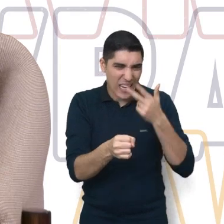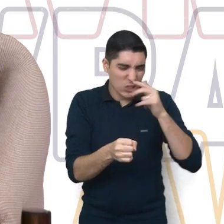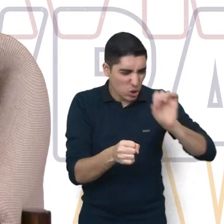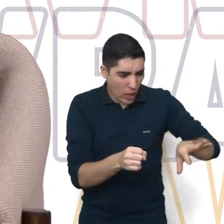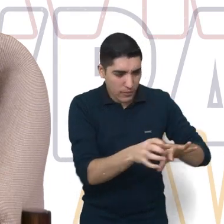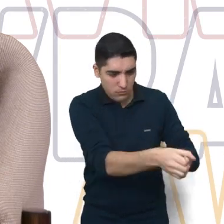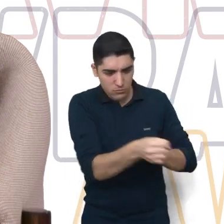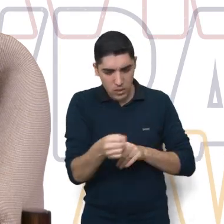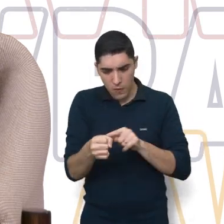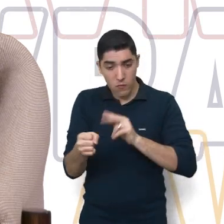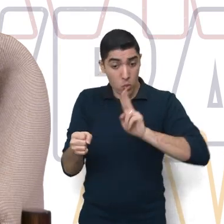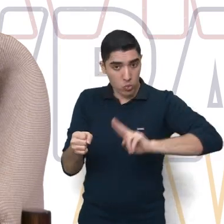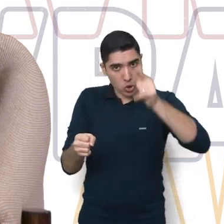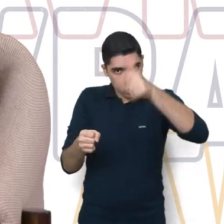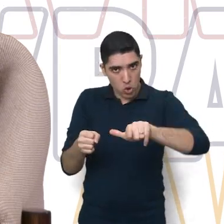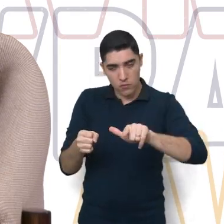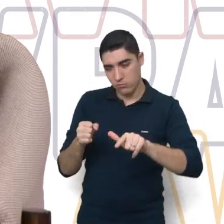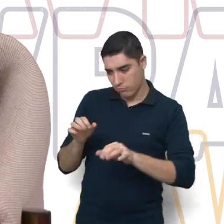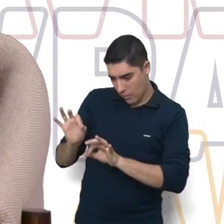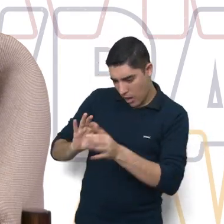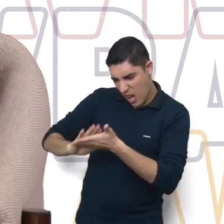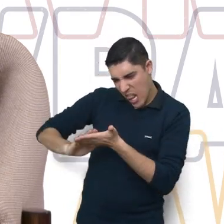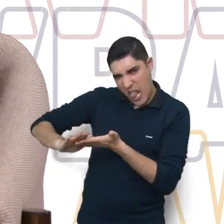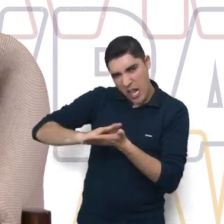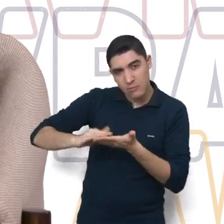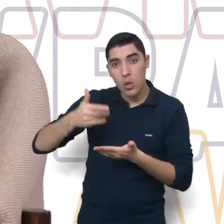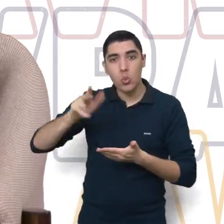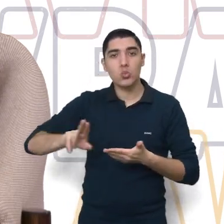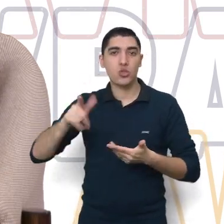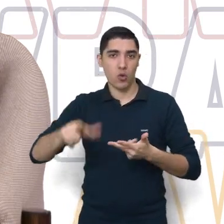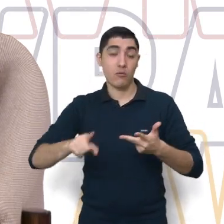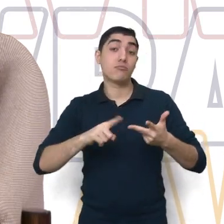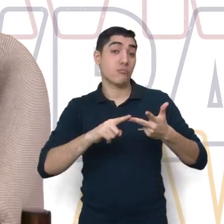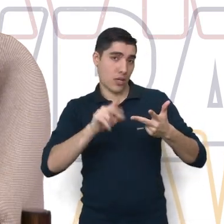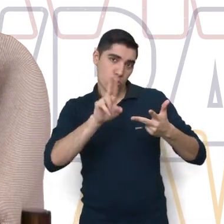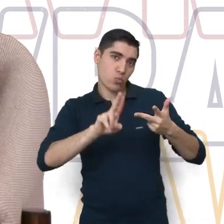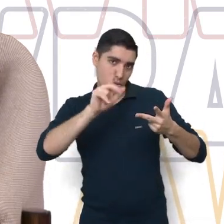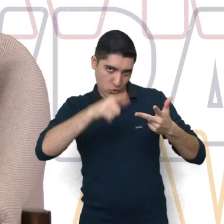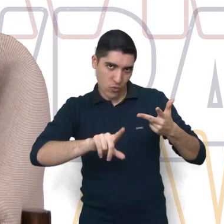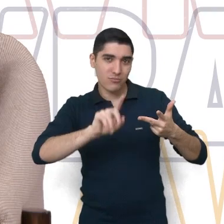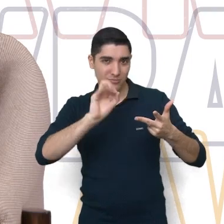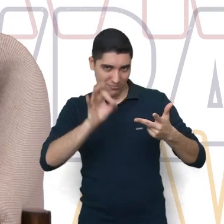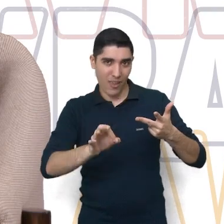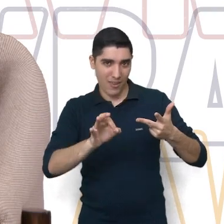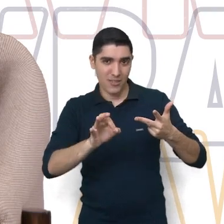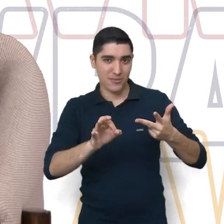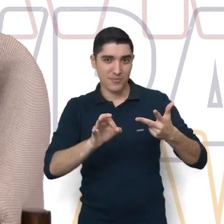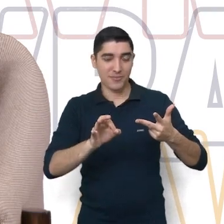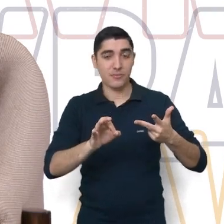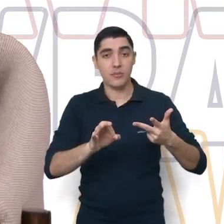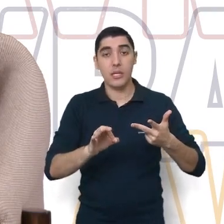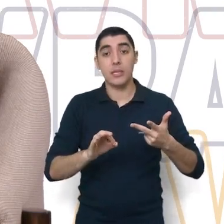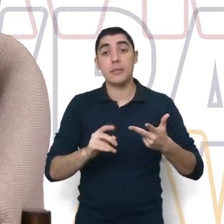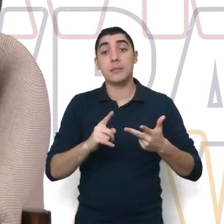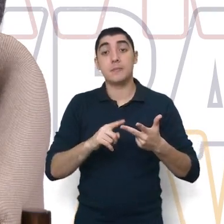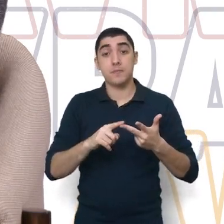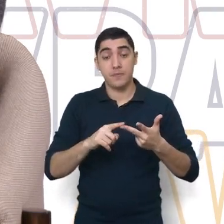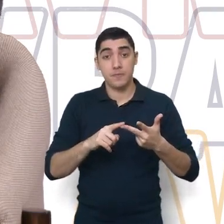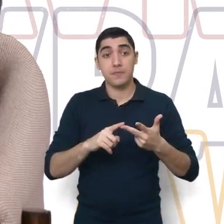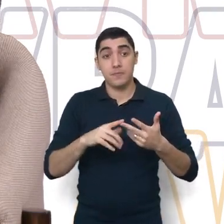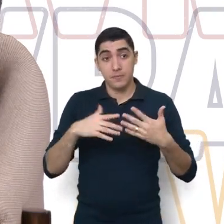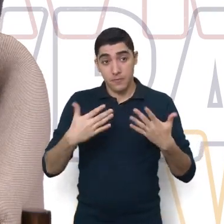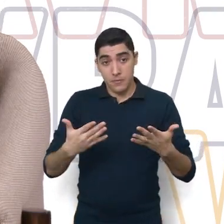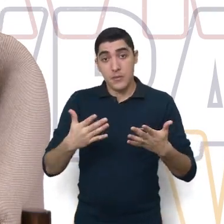muito na reutilização na reciclagem e trabalhando o ambientalmente o destino mentalmente correto a gente ainda